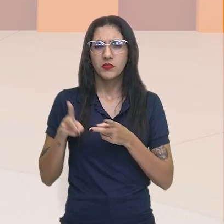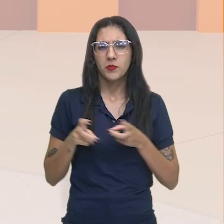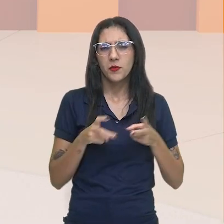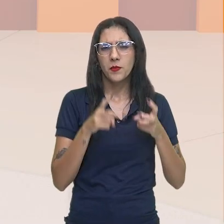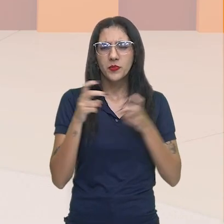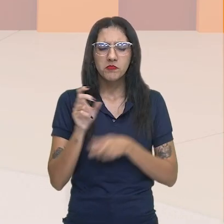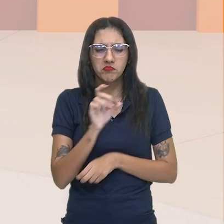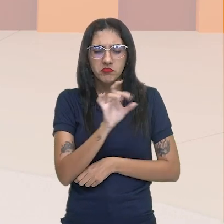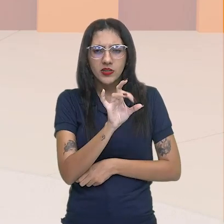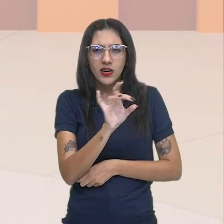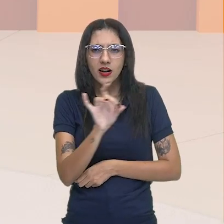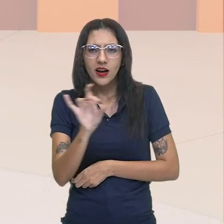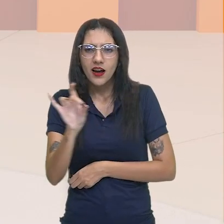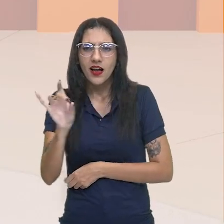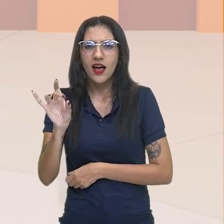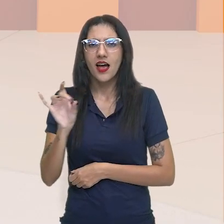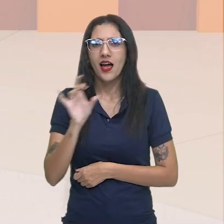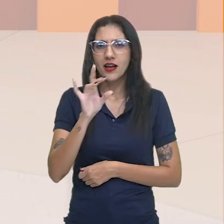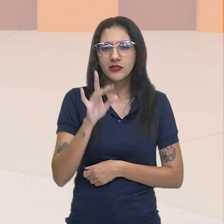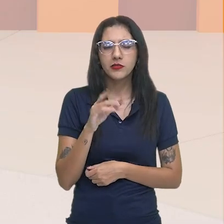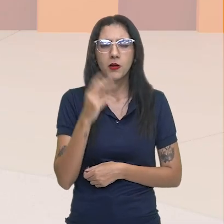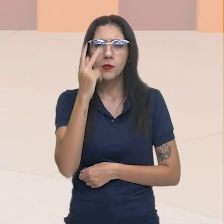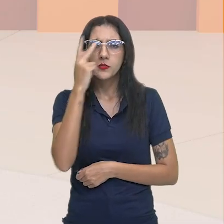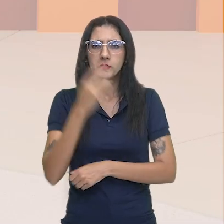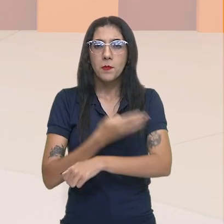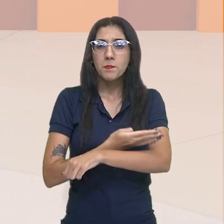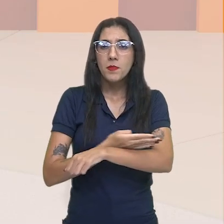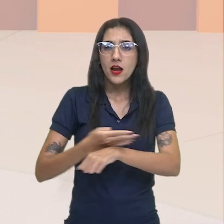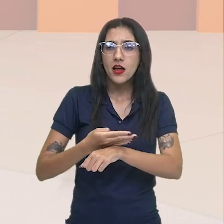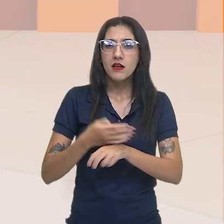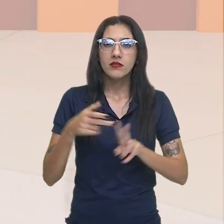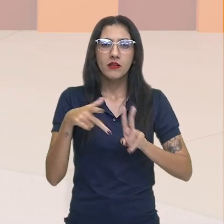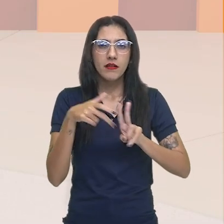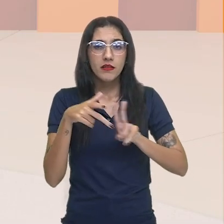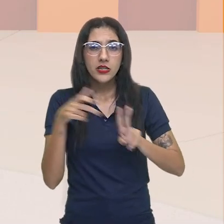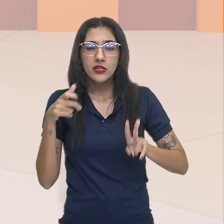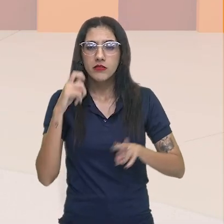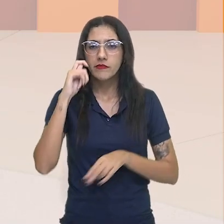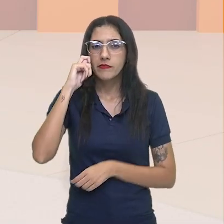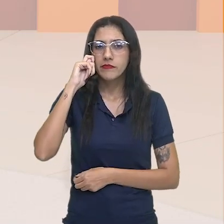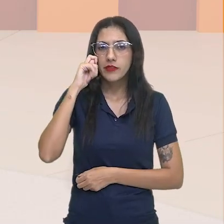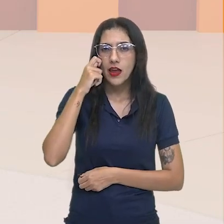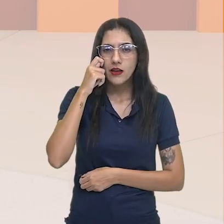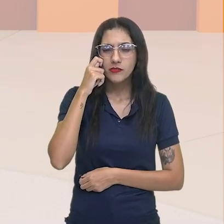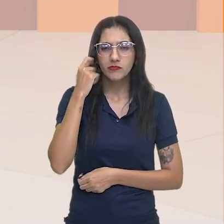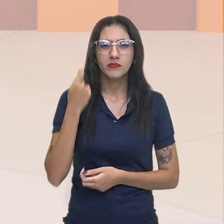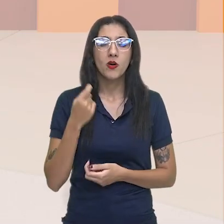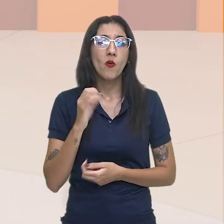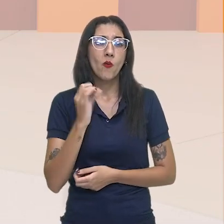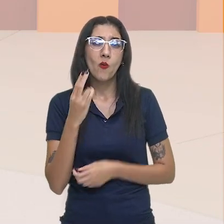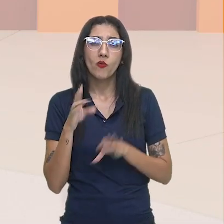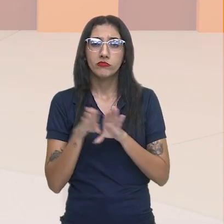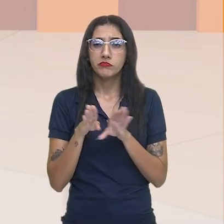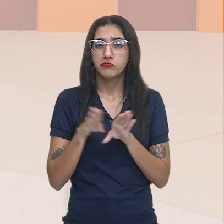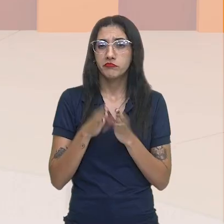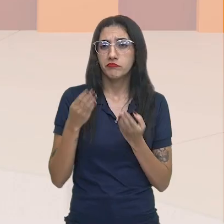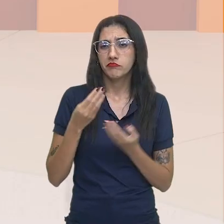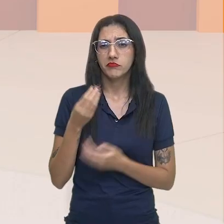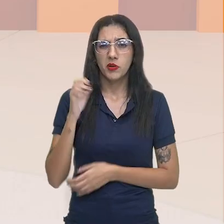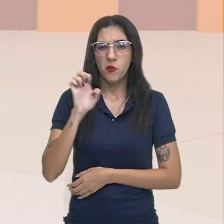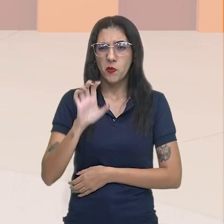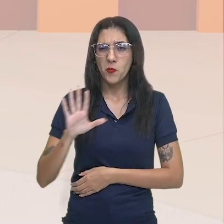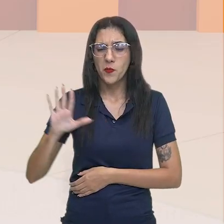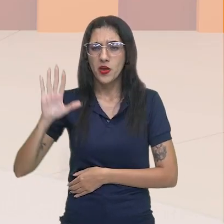identificar cada um de nós como branco, como índio, como negro, quer nos identifiquemos como